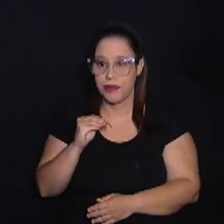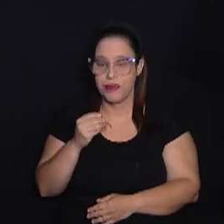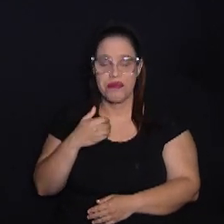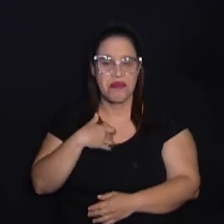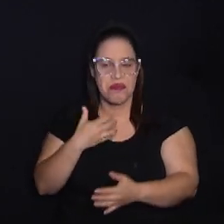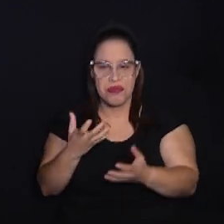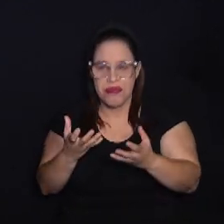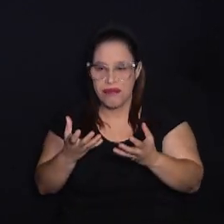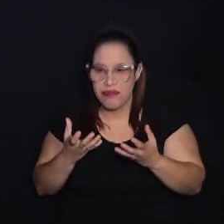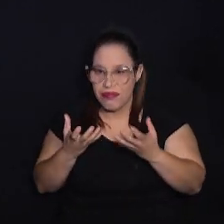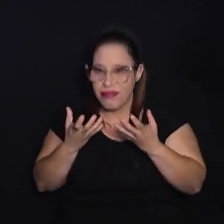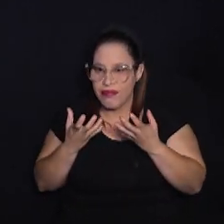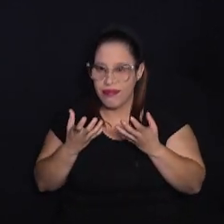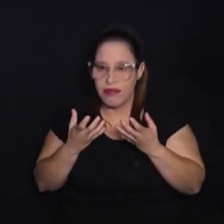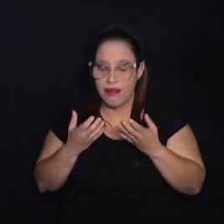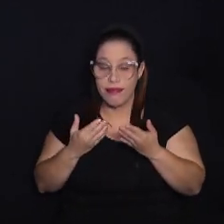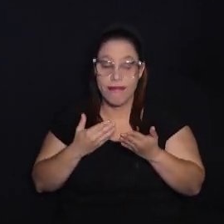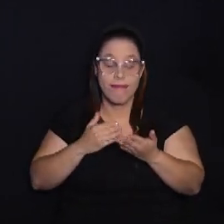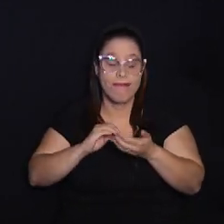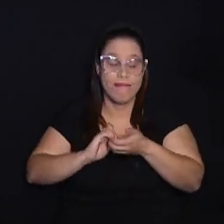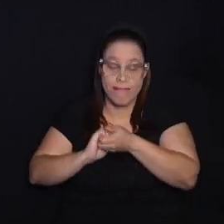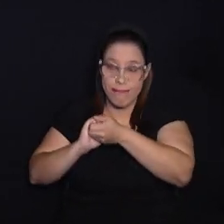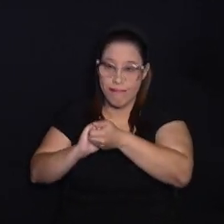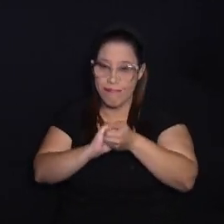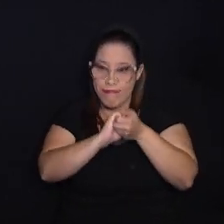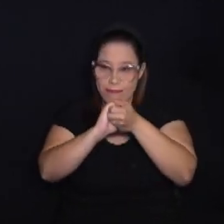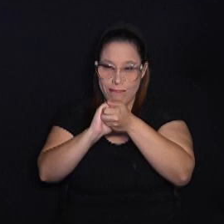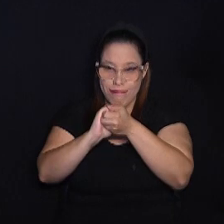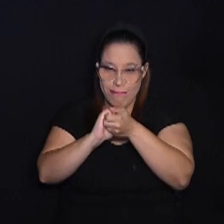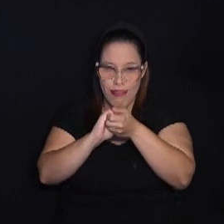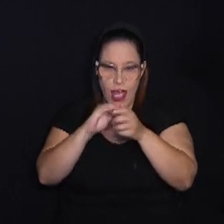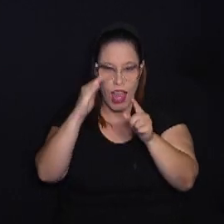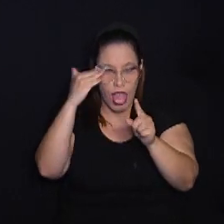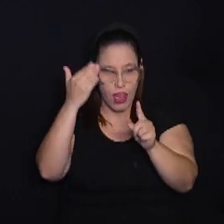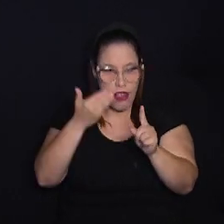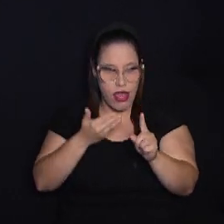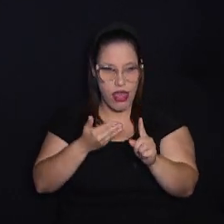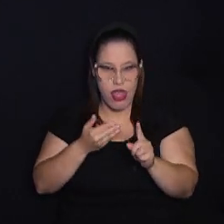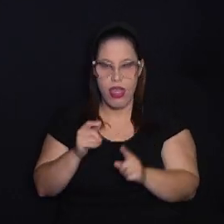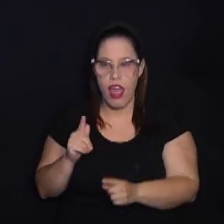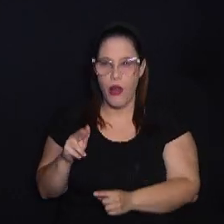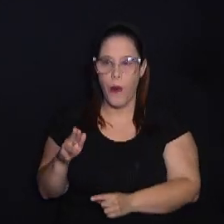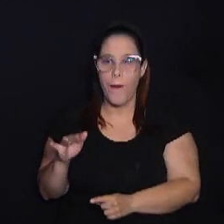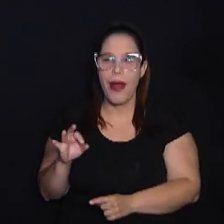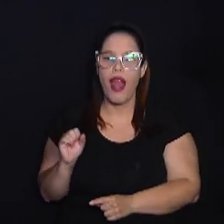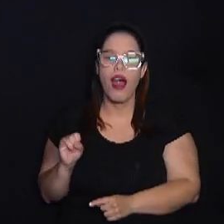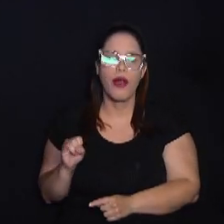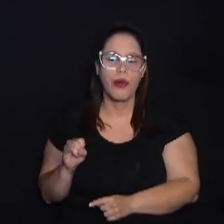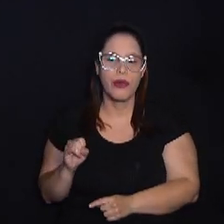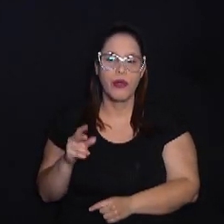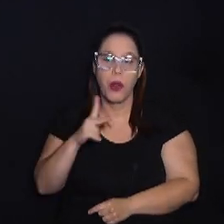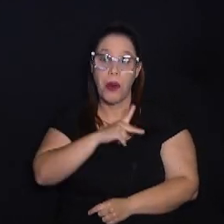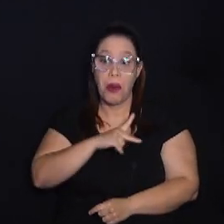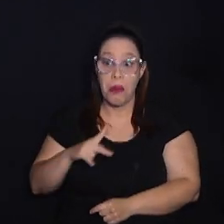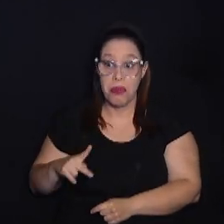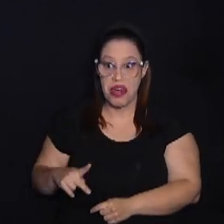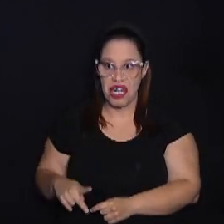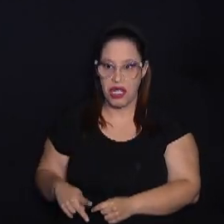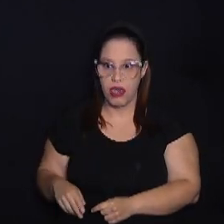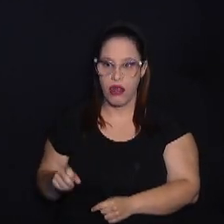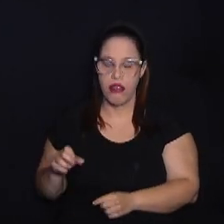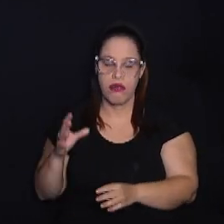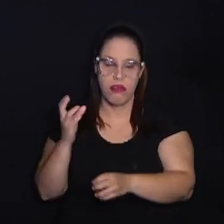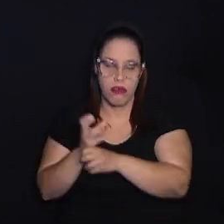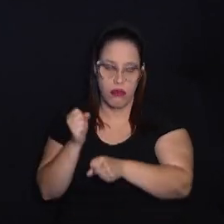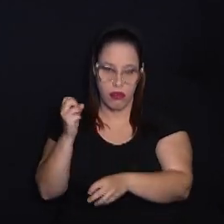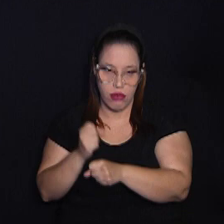Quero cumprimentar o nosso anfitrião, Dagoberto Silvério, presidente do Sindicato dos Contabilistas